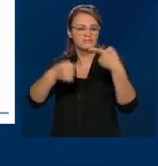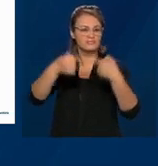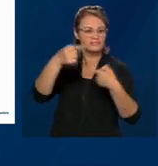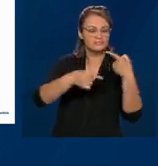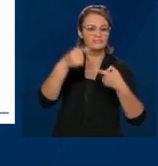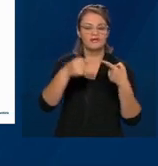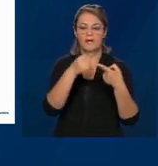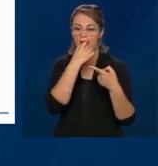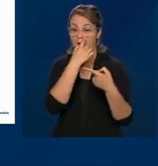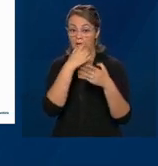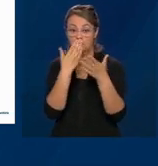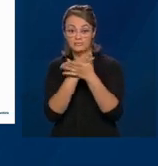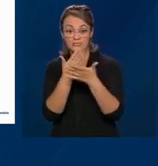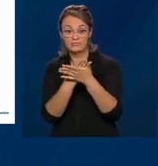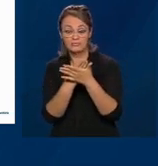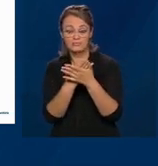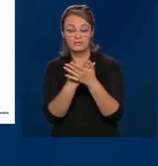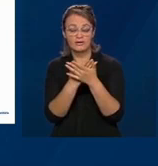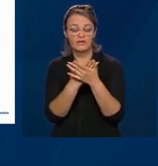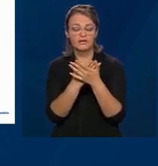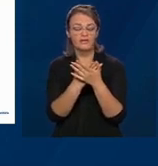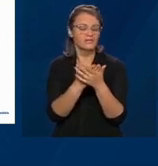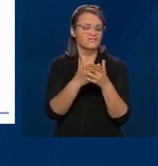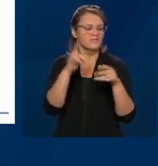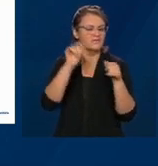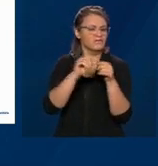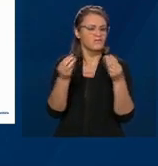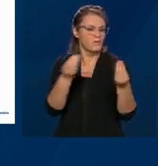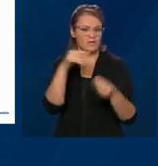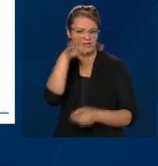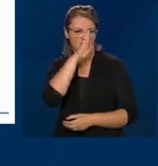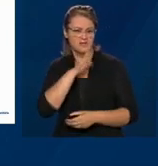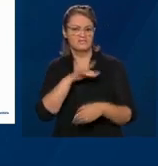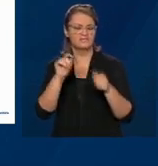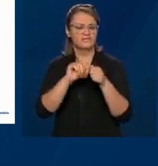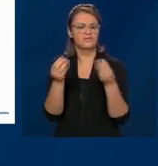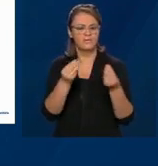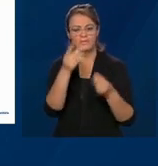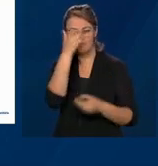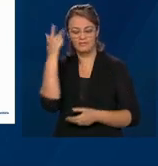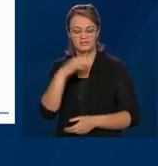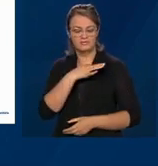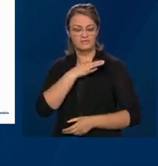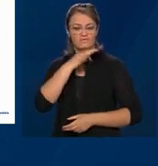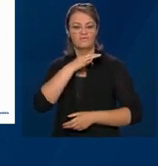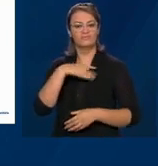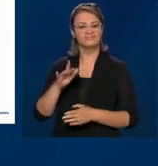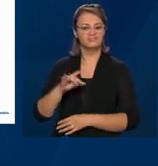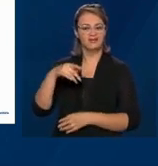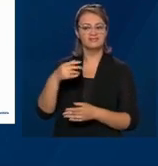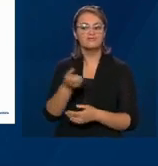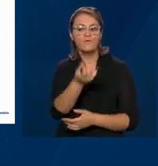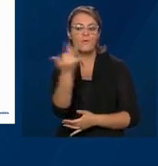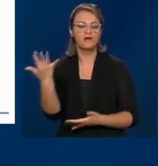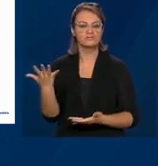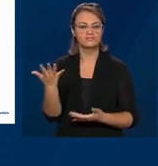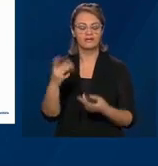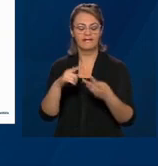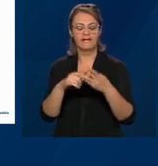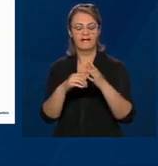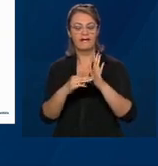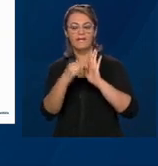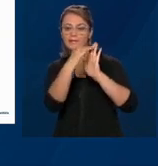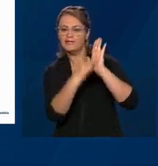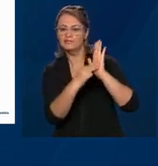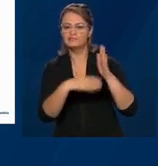esse estudo seria realizado aqui no Brasil, quantos voluntários seriam necessários, qual seria a metodologia